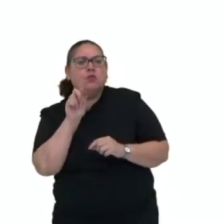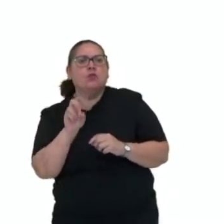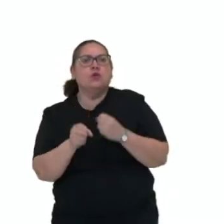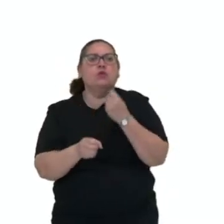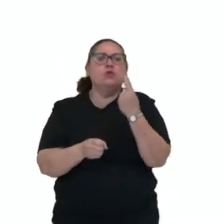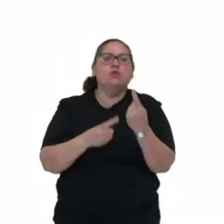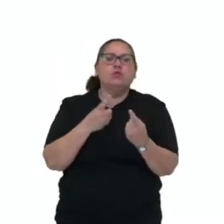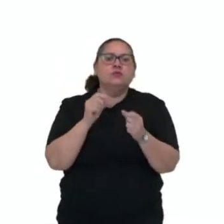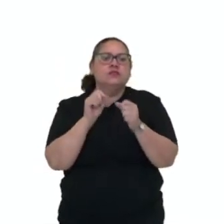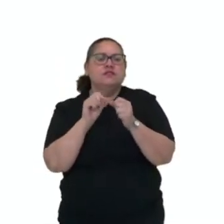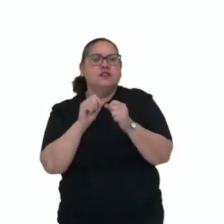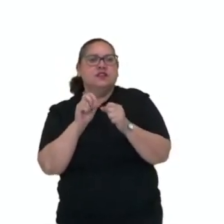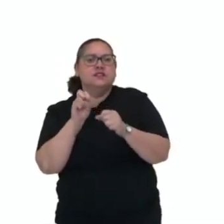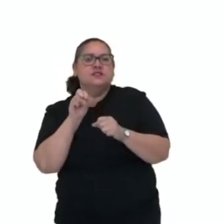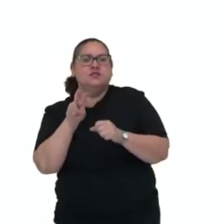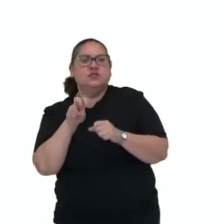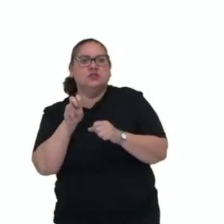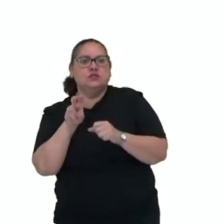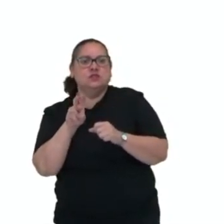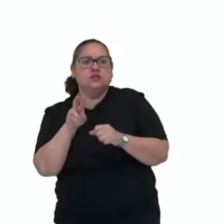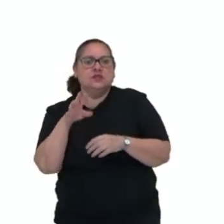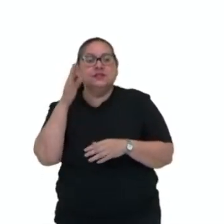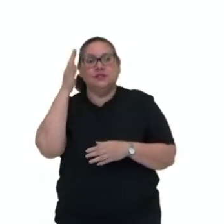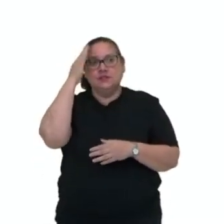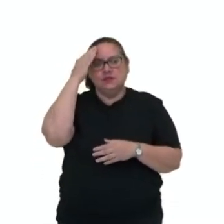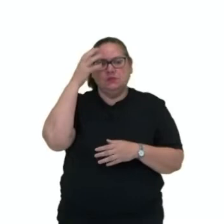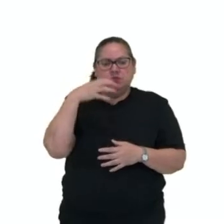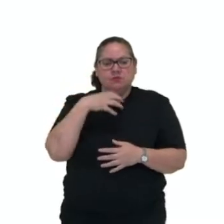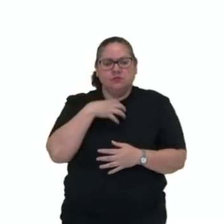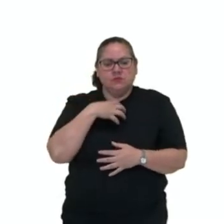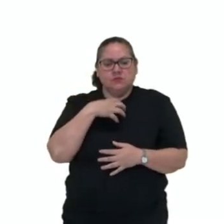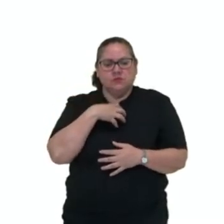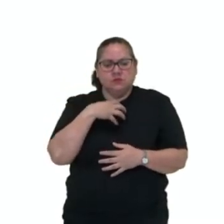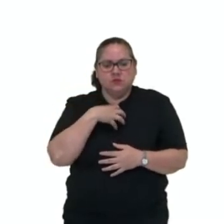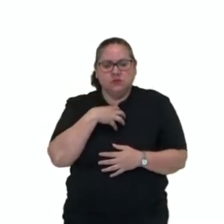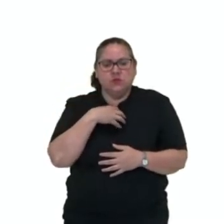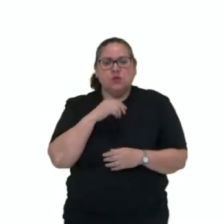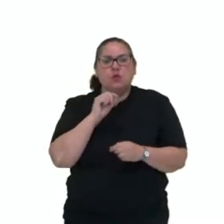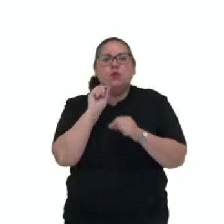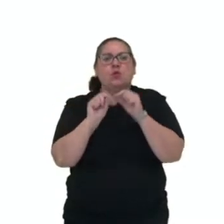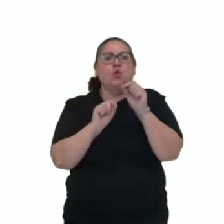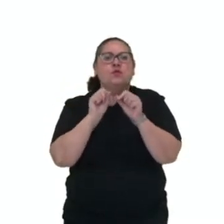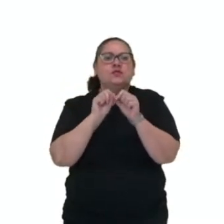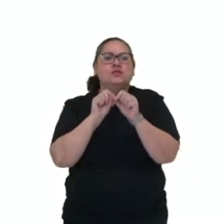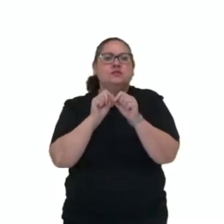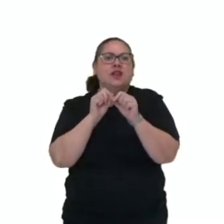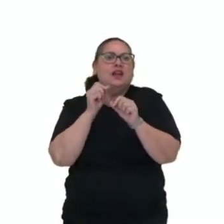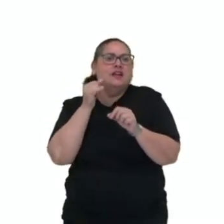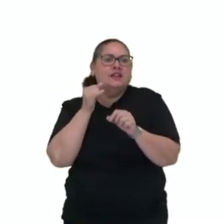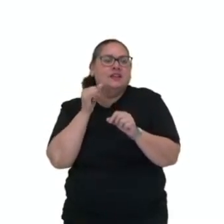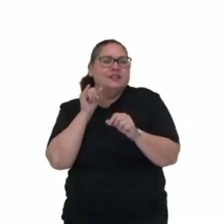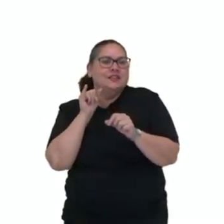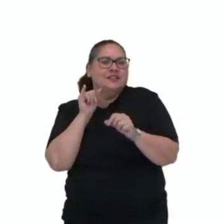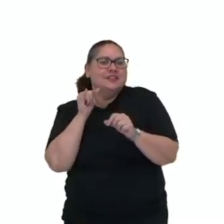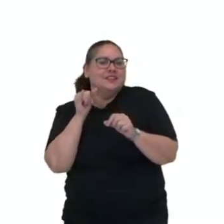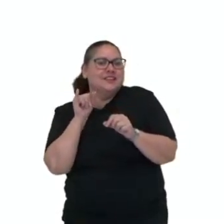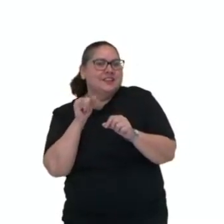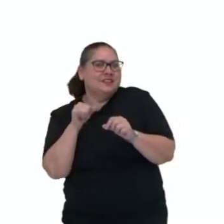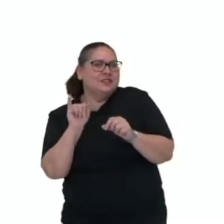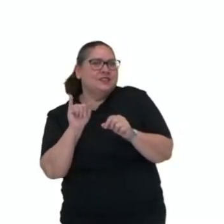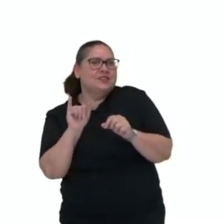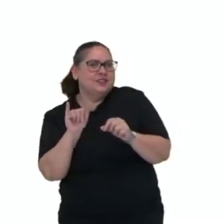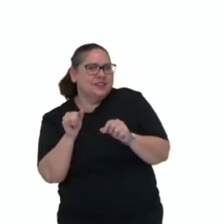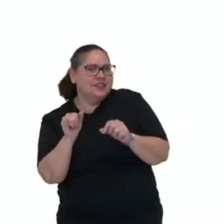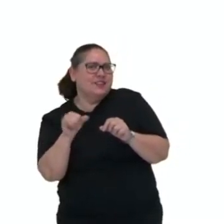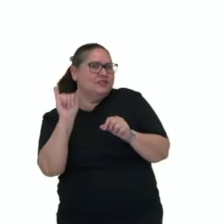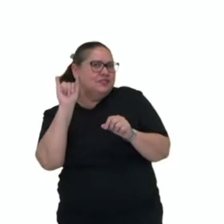e reconhecer os principais sintomas, a prevenção e também quais os tratamentos para as